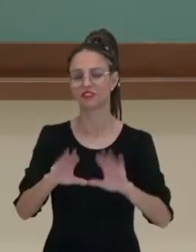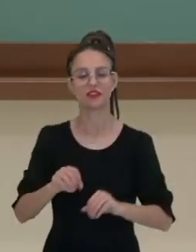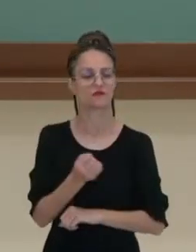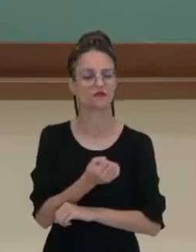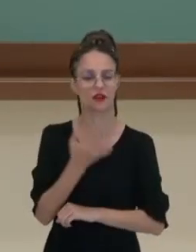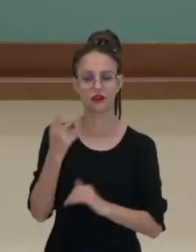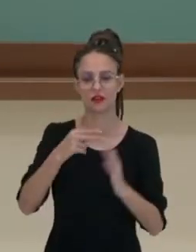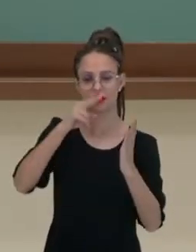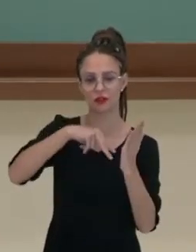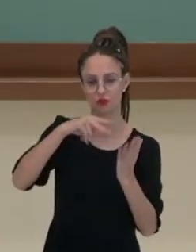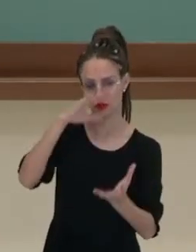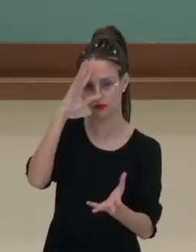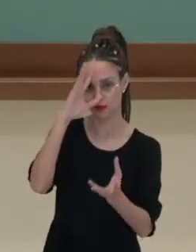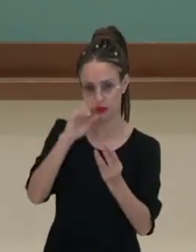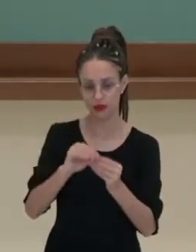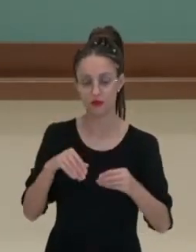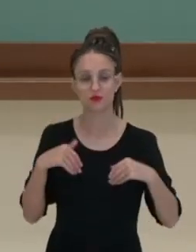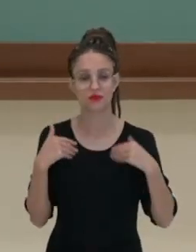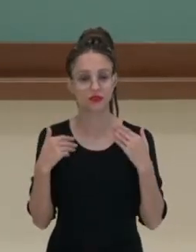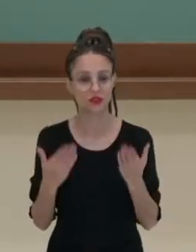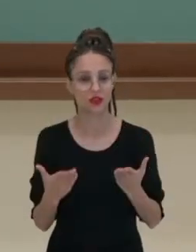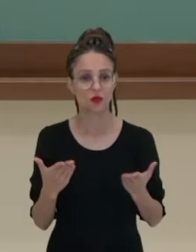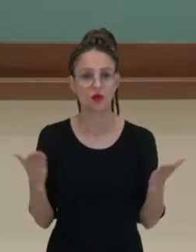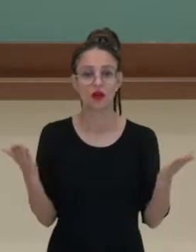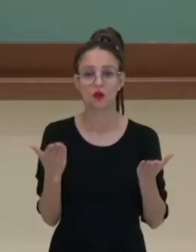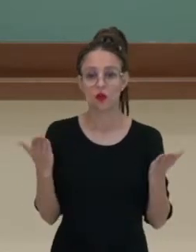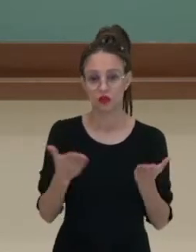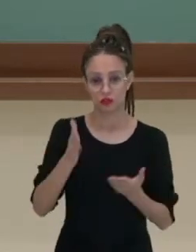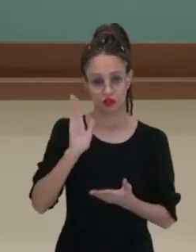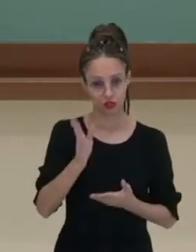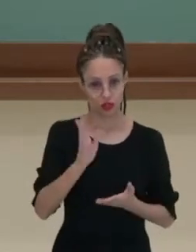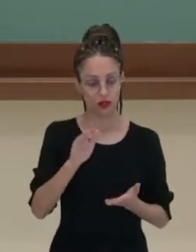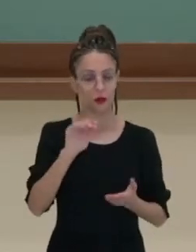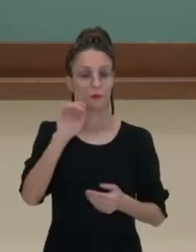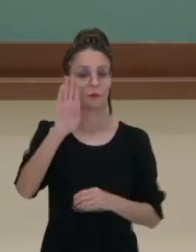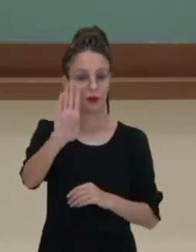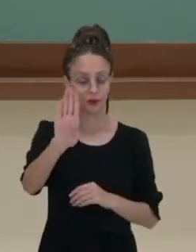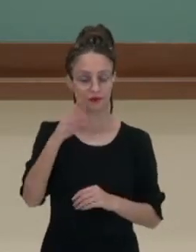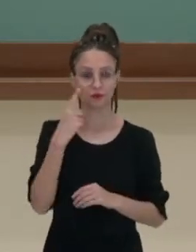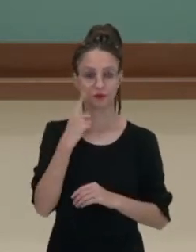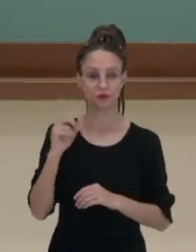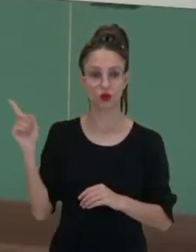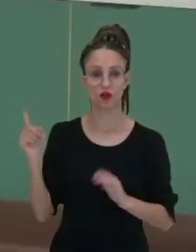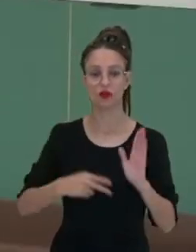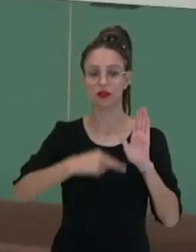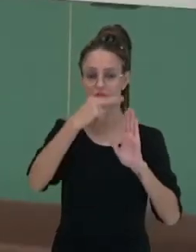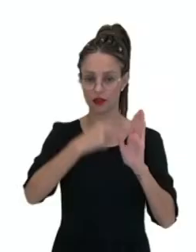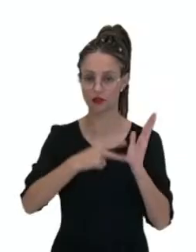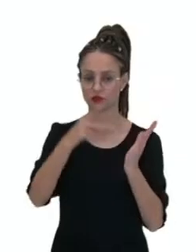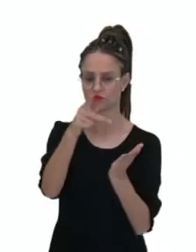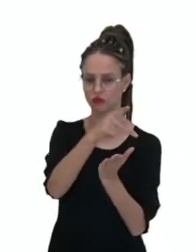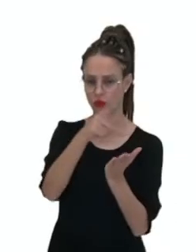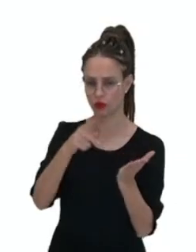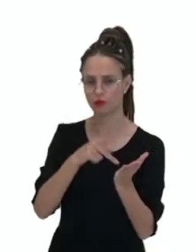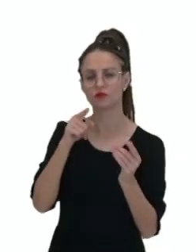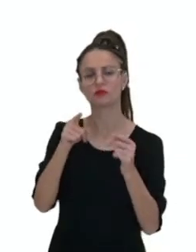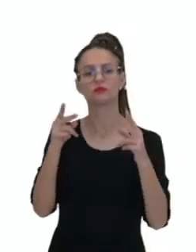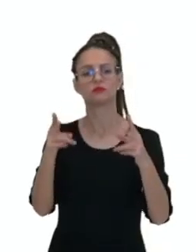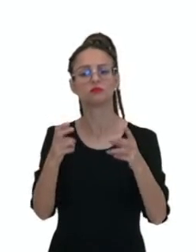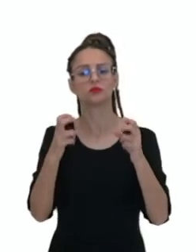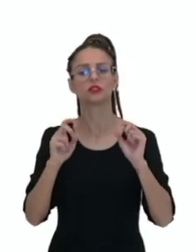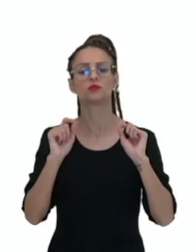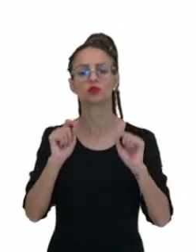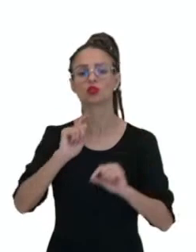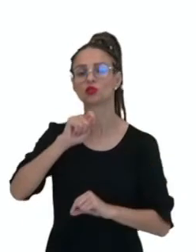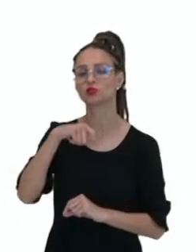interpretações. Com isso, nós já vamos para a questão B. Lendo esse poema, o que é possível perceber sobre o